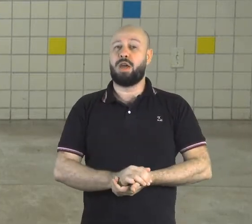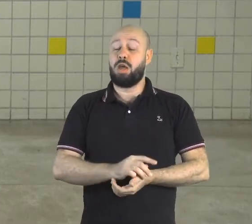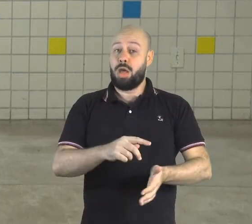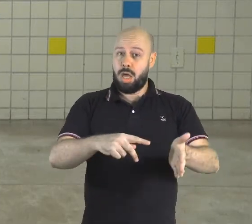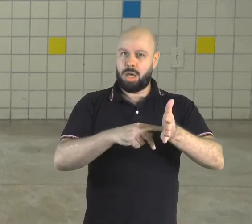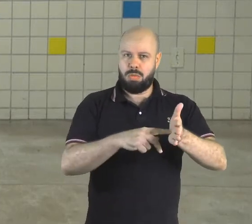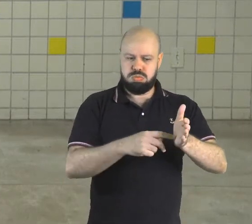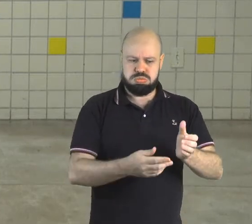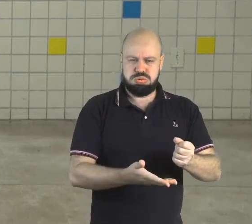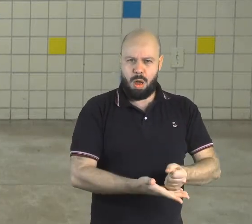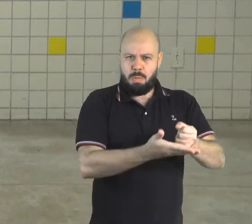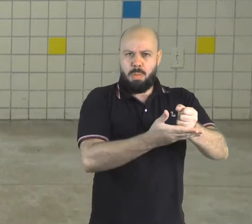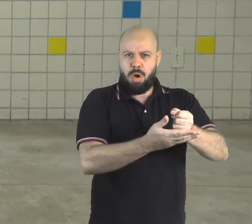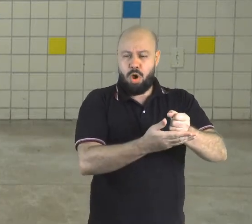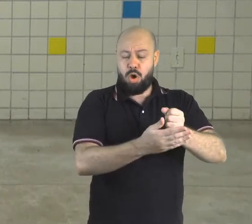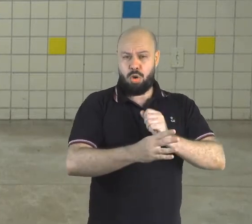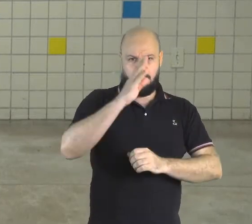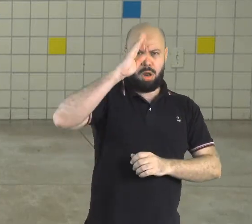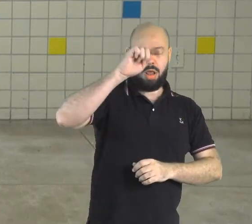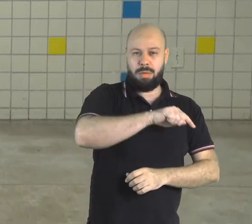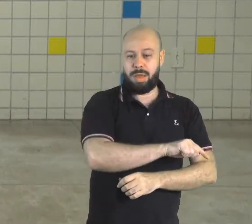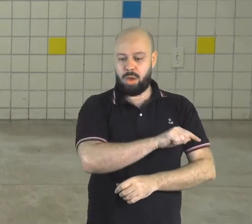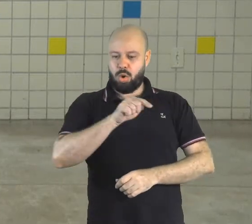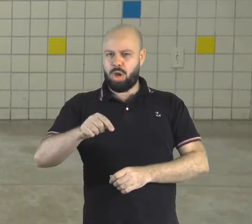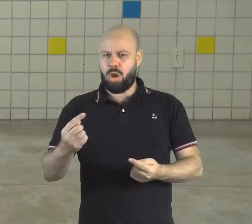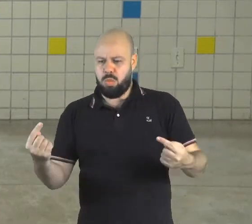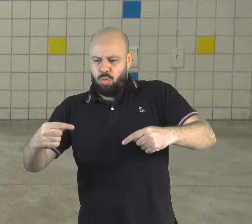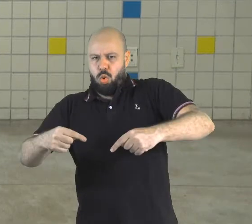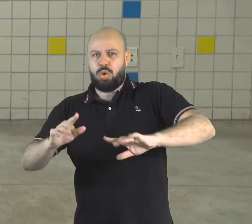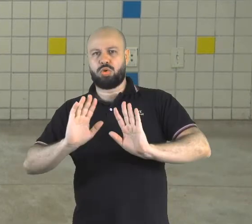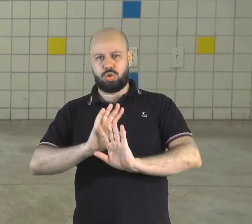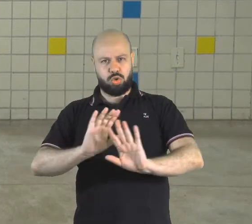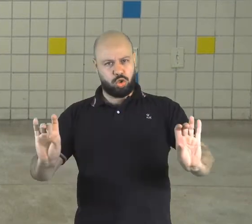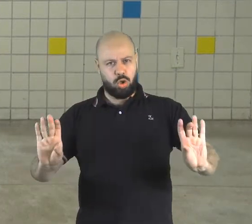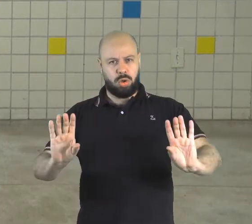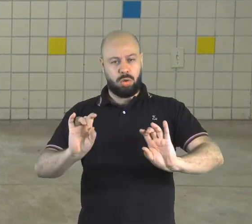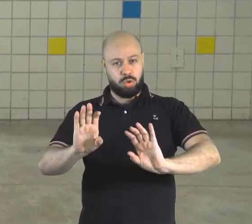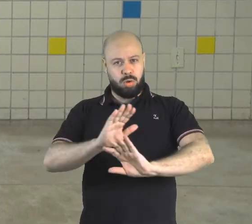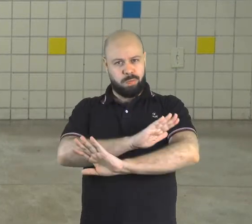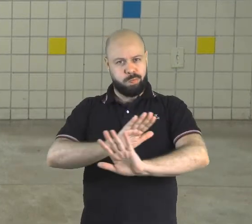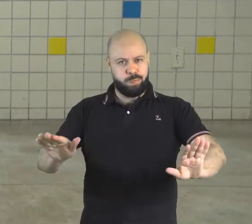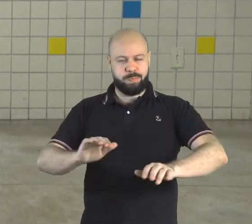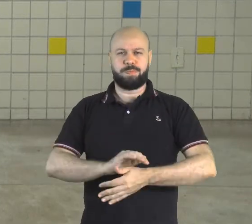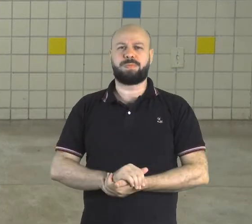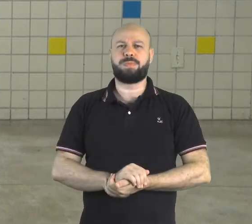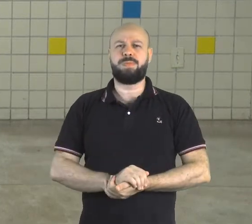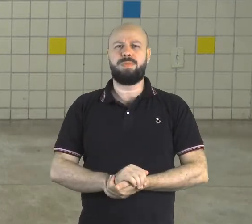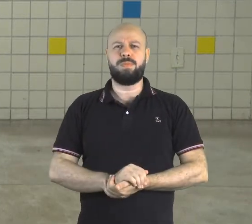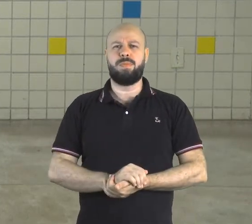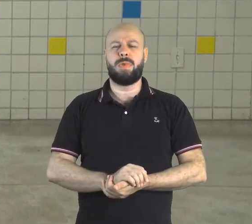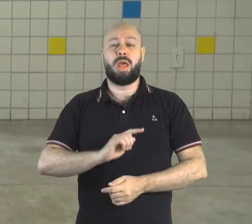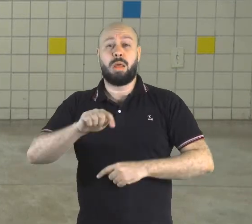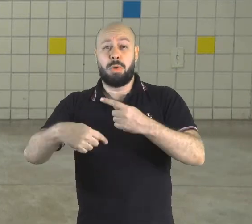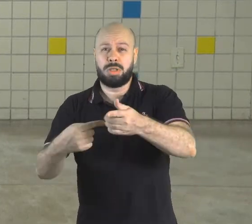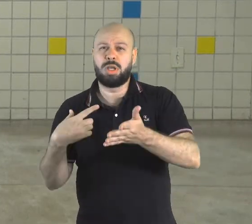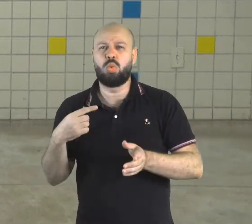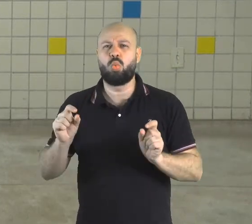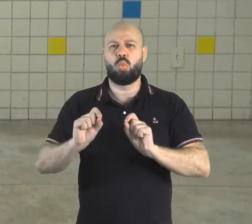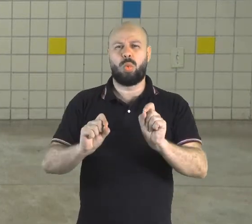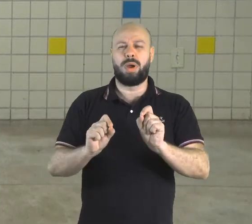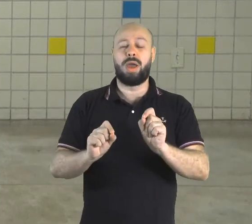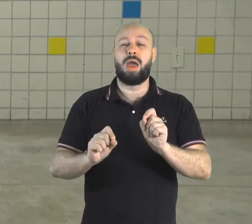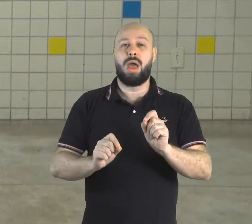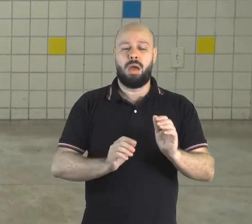aos militares ou só um partido contrário aos militares. Logo depois, nós temos a presença do outro militar chamado